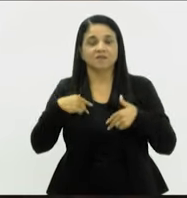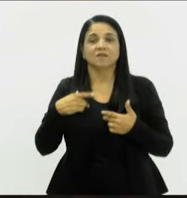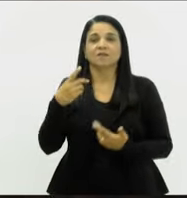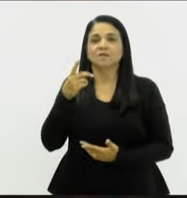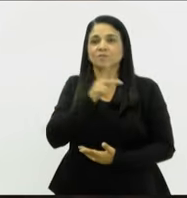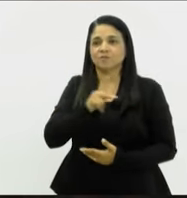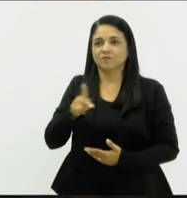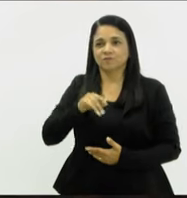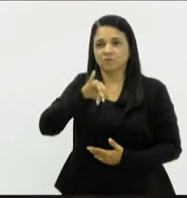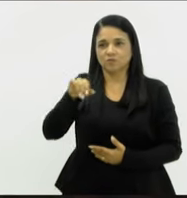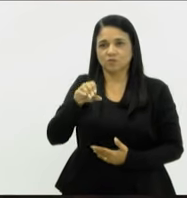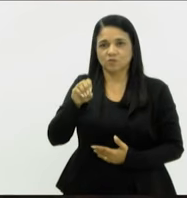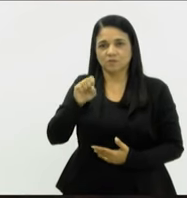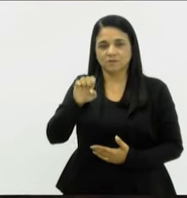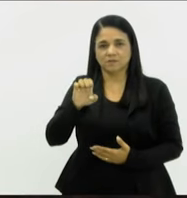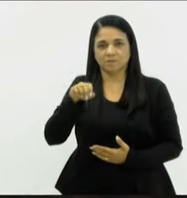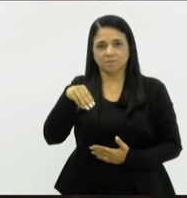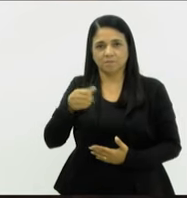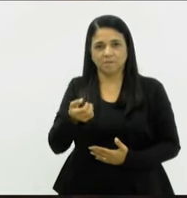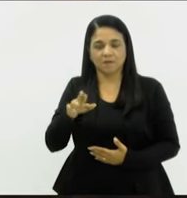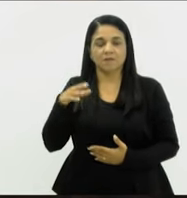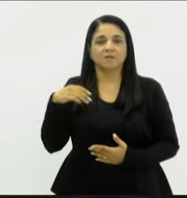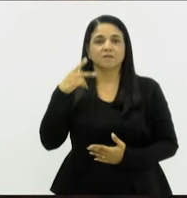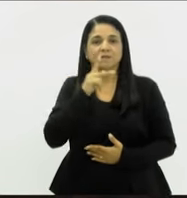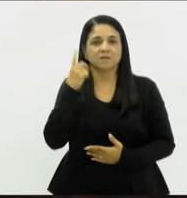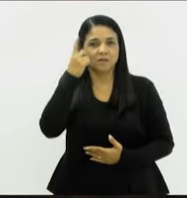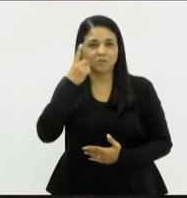Josemar. Deputado Carlos Mink.